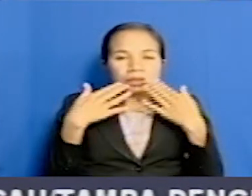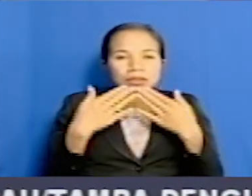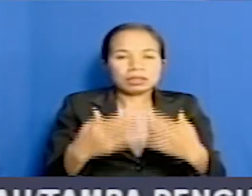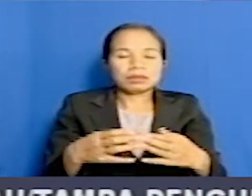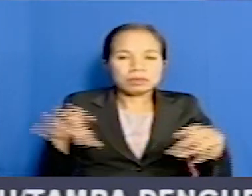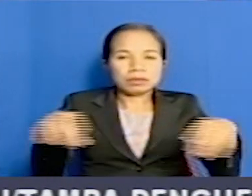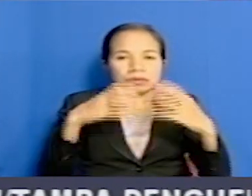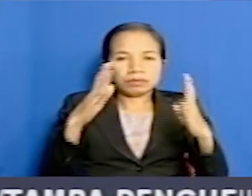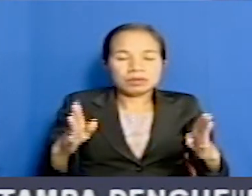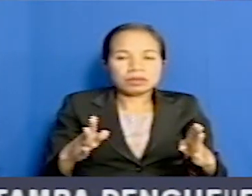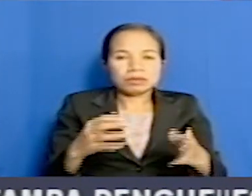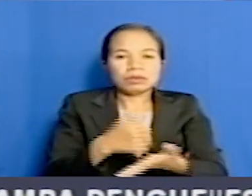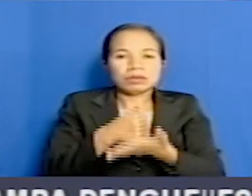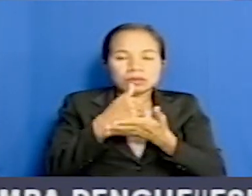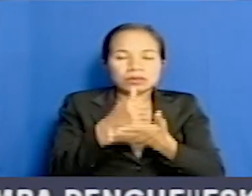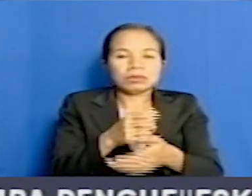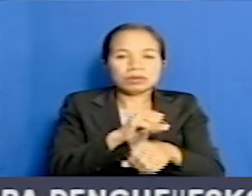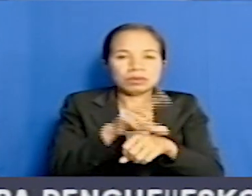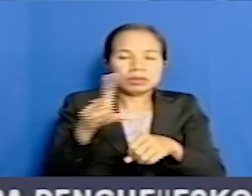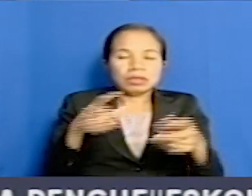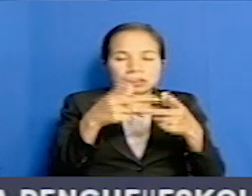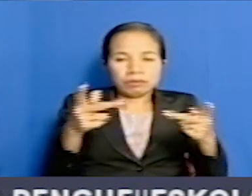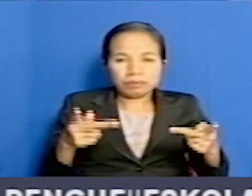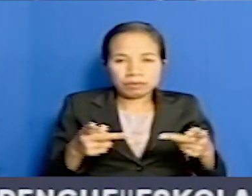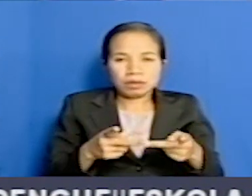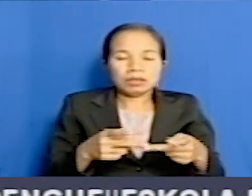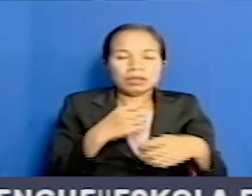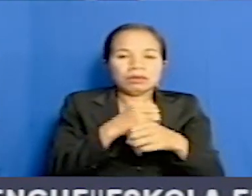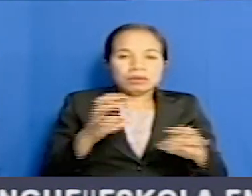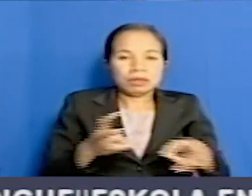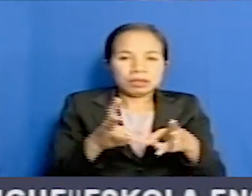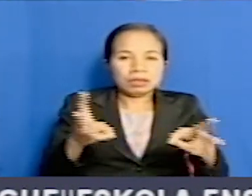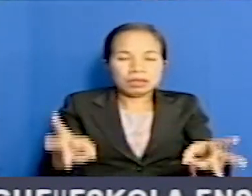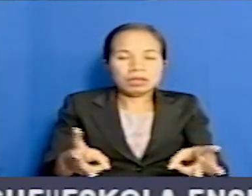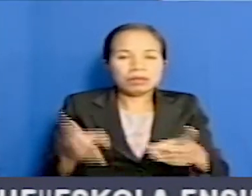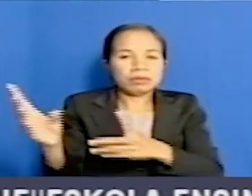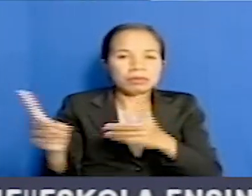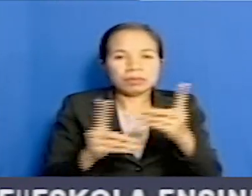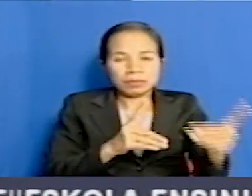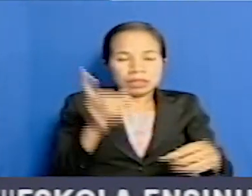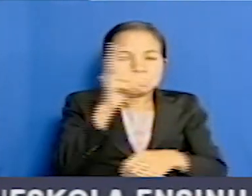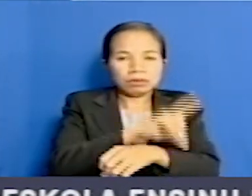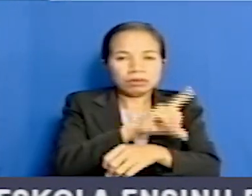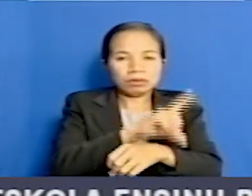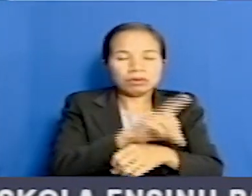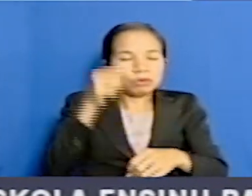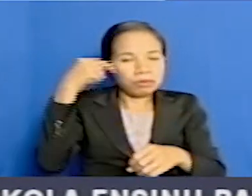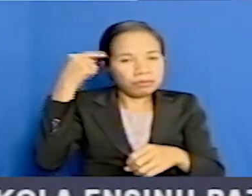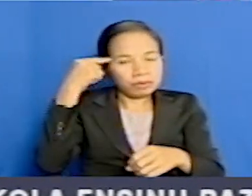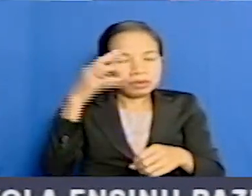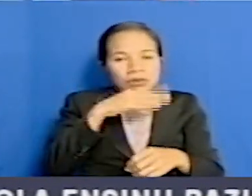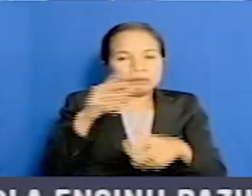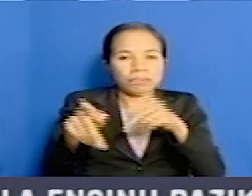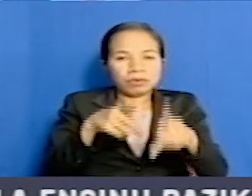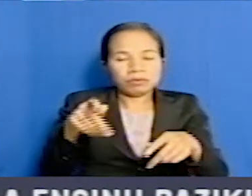o funcionário no assistente social e a terreno, né, que criou na dala, onde implementa o governo do povo